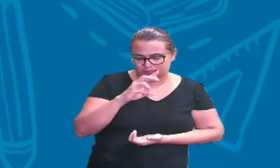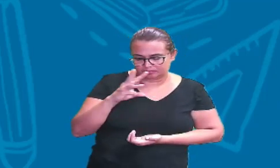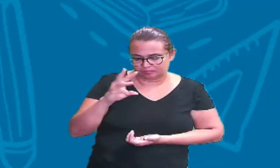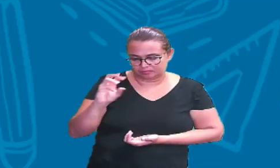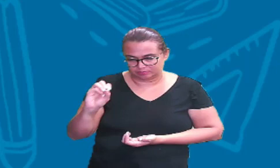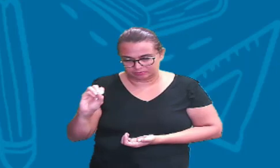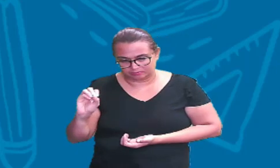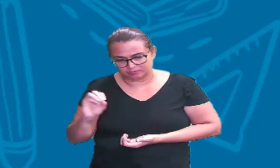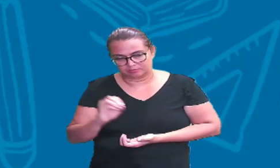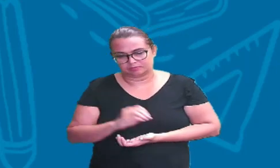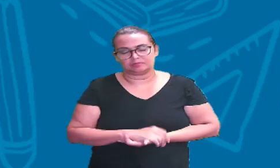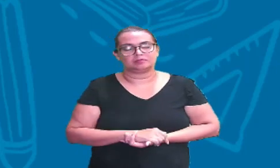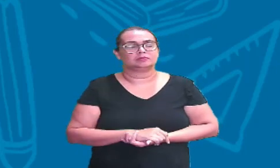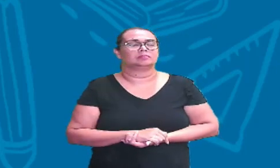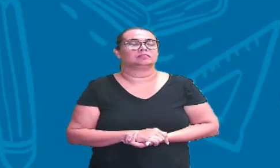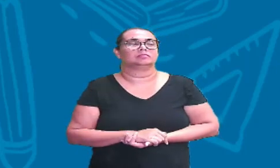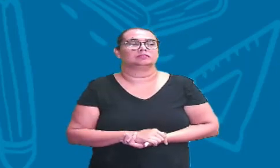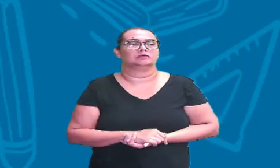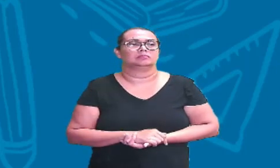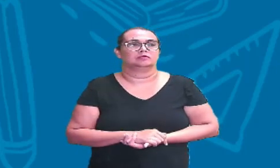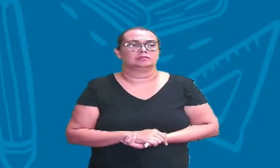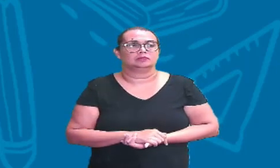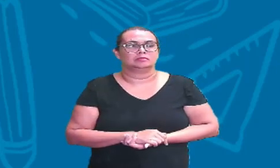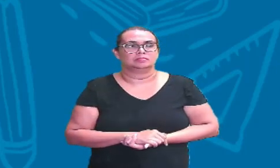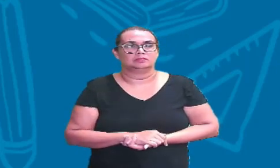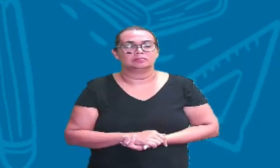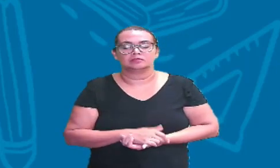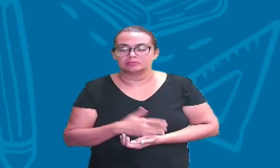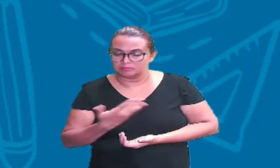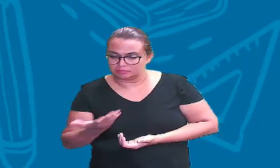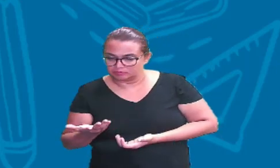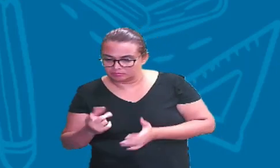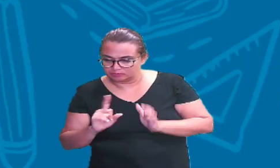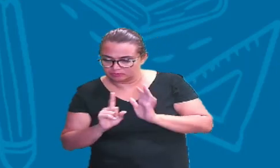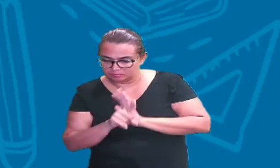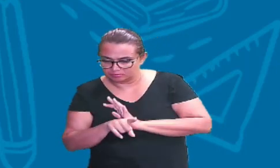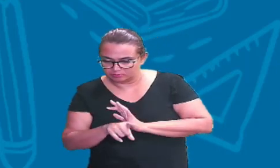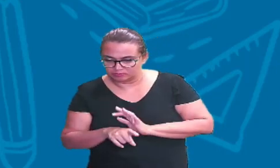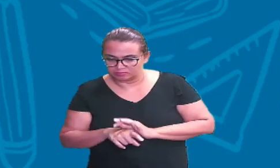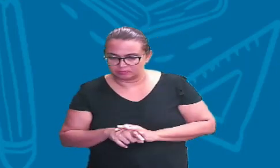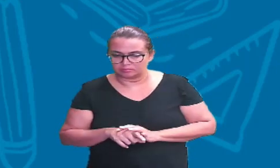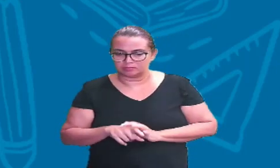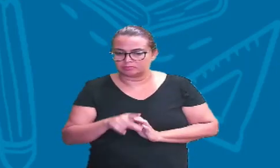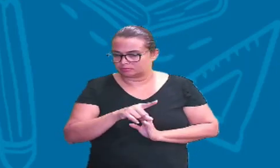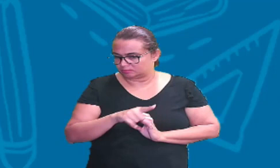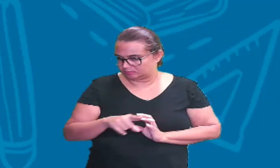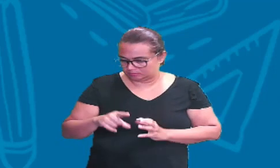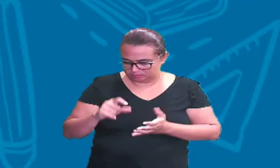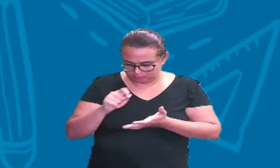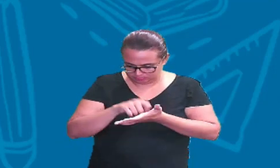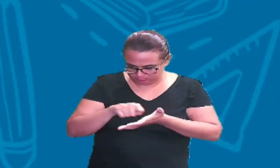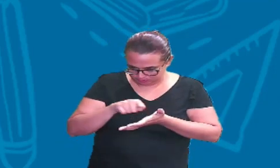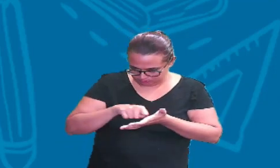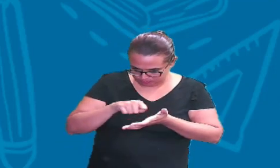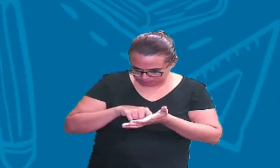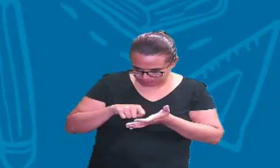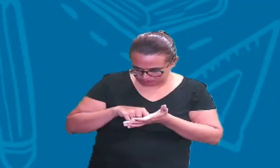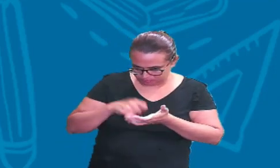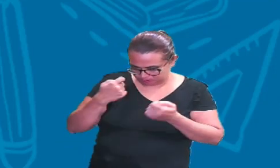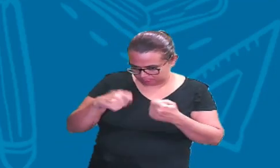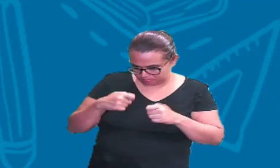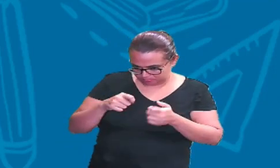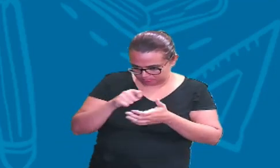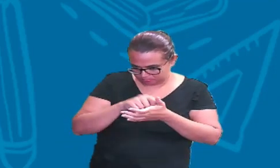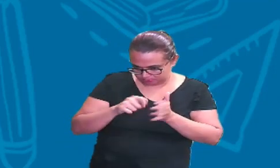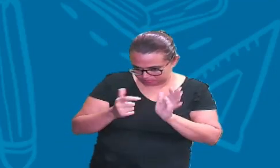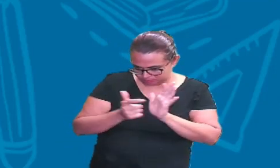130. Muito bem. Então eu vou perguntar a vocês. Fizeram conta? Usaram